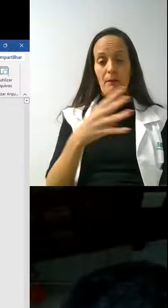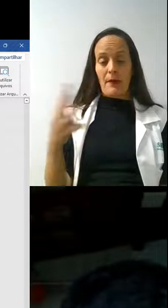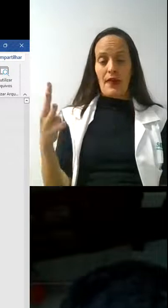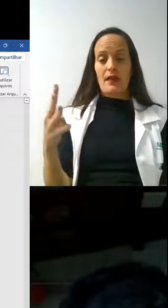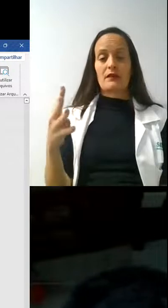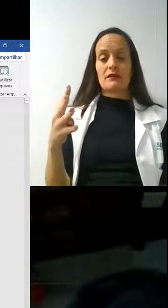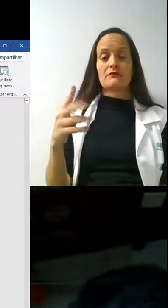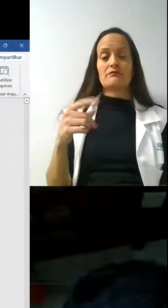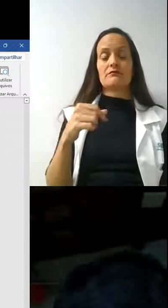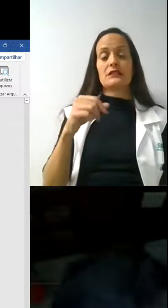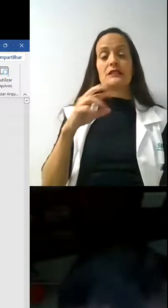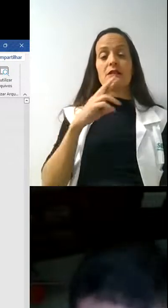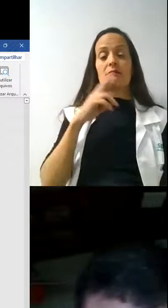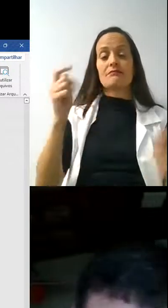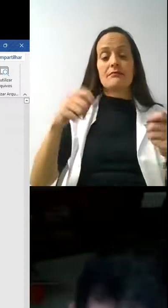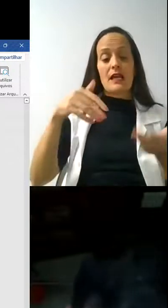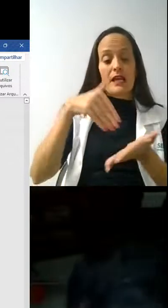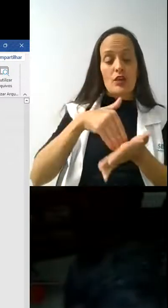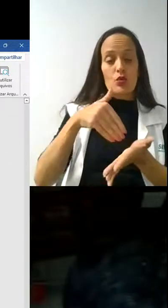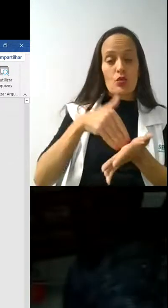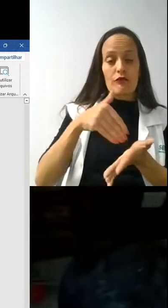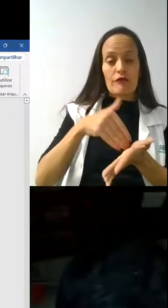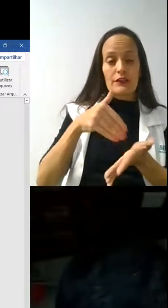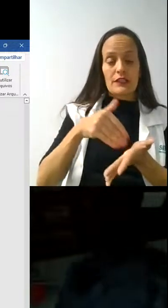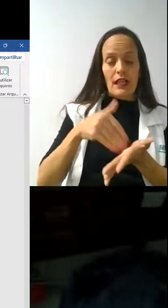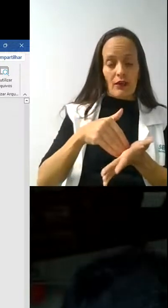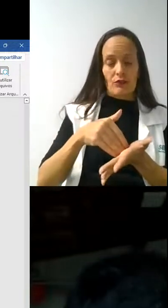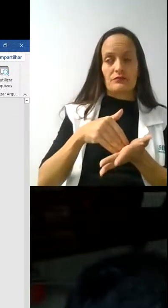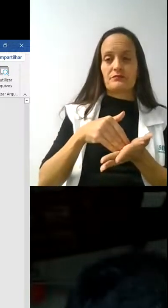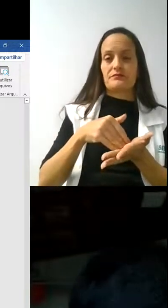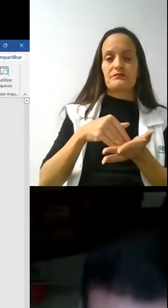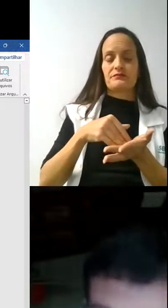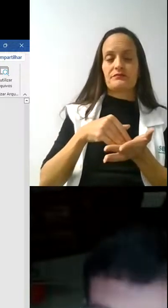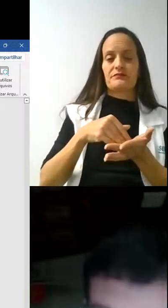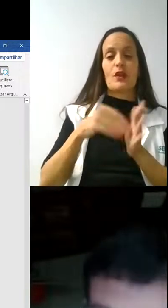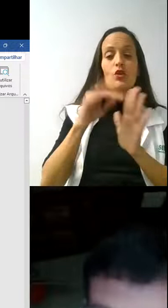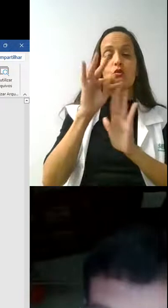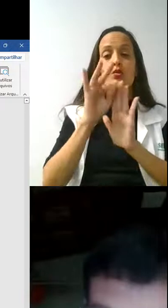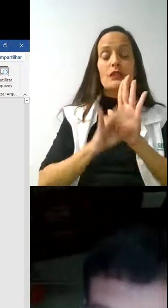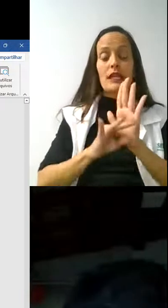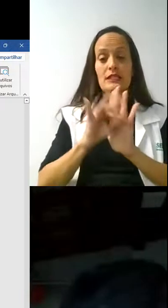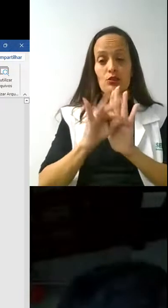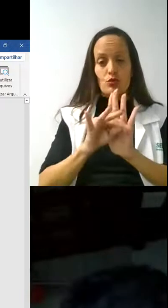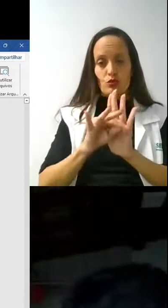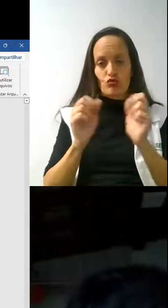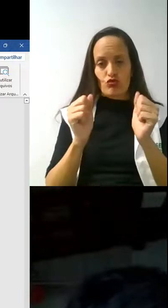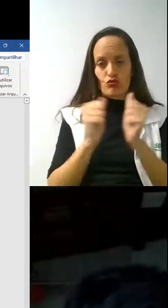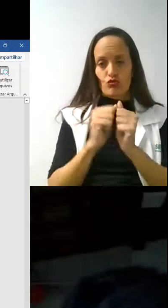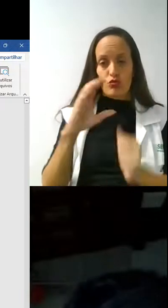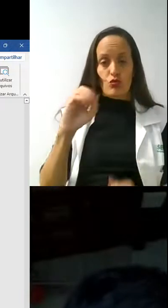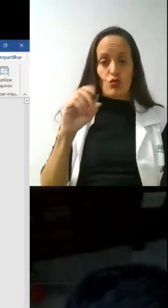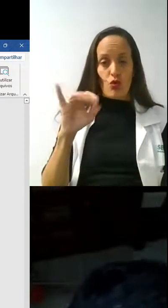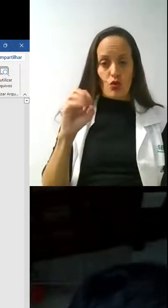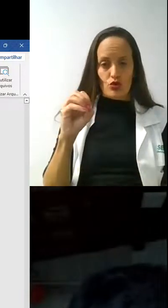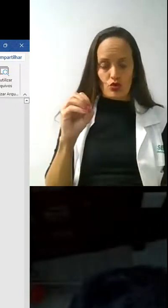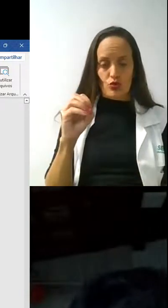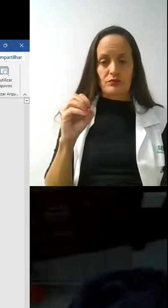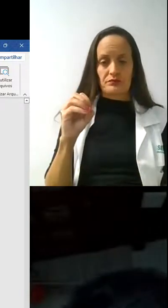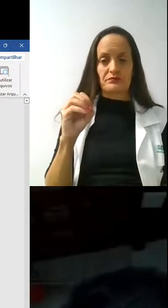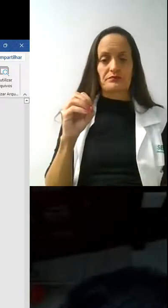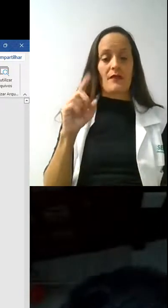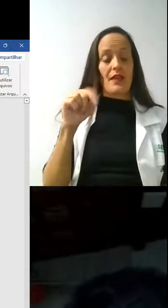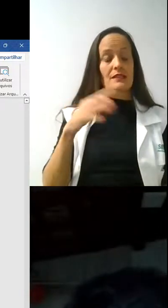final da representação do texto do poste, né? Então, essa é a forma